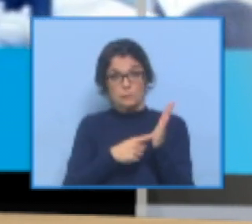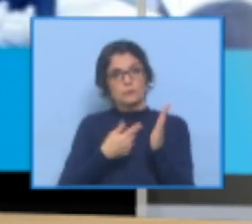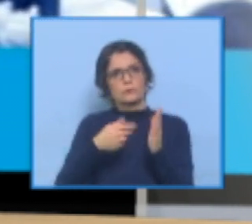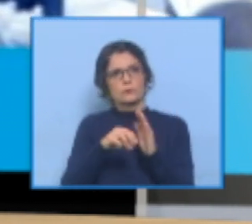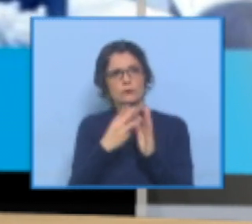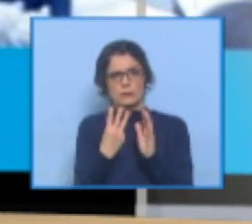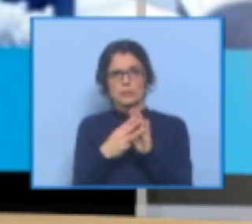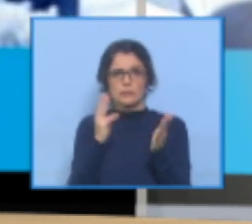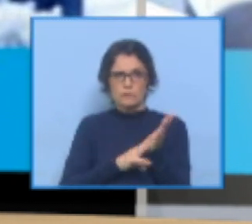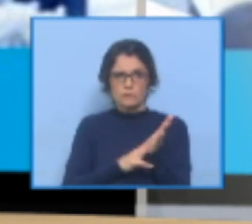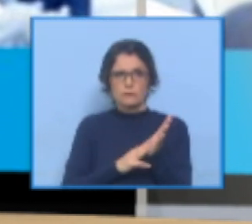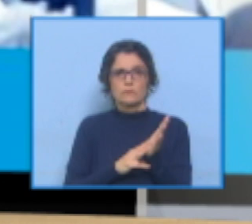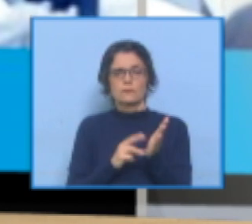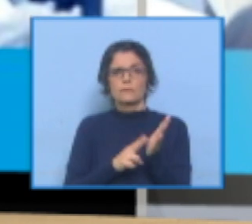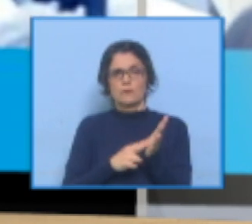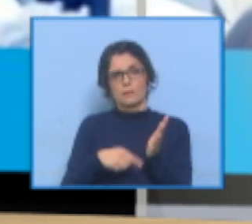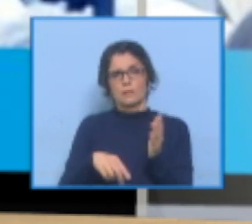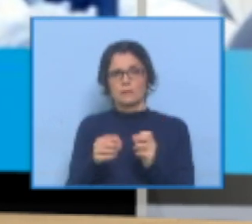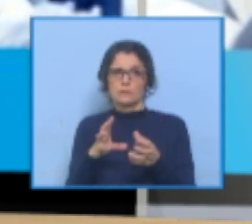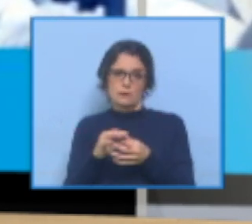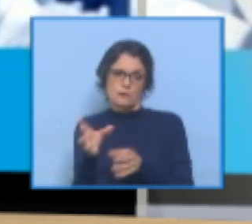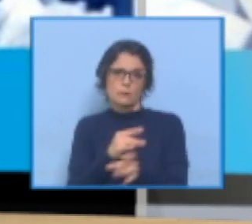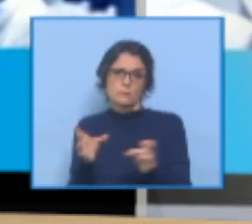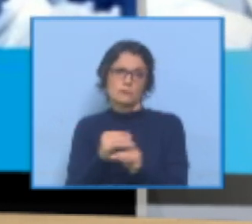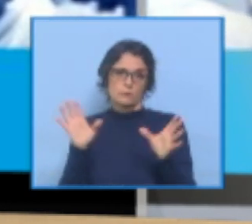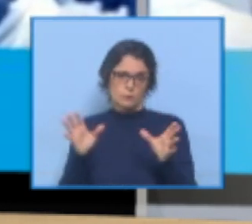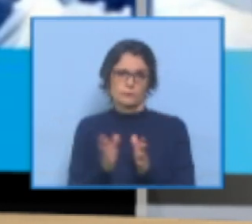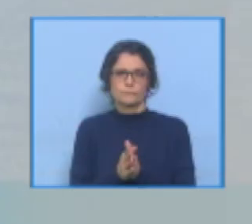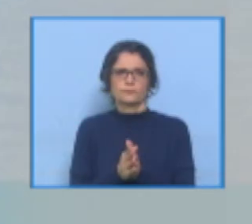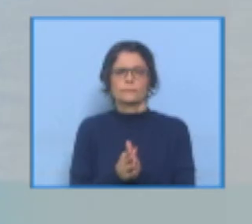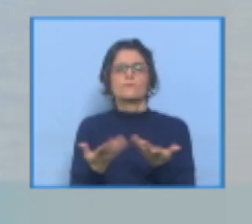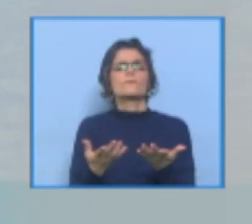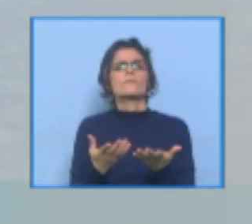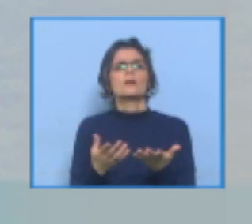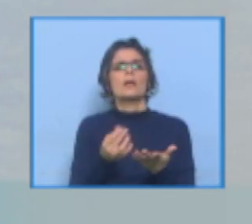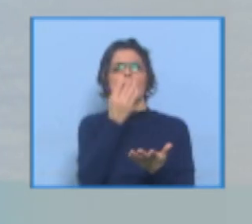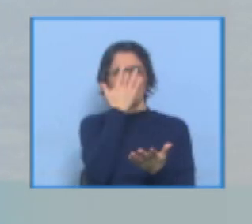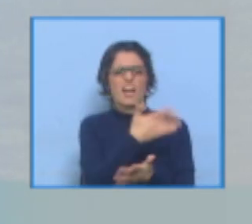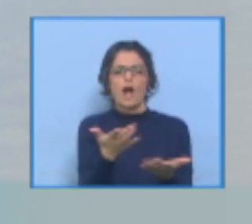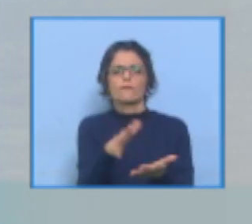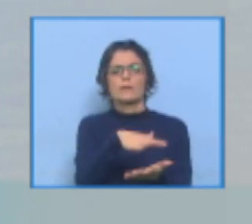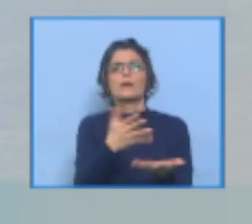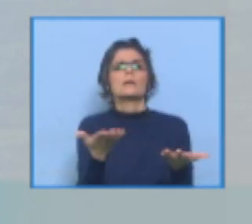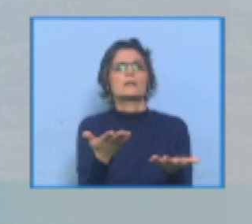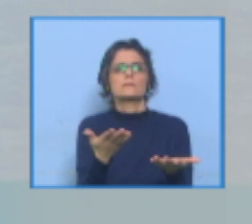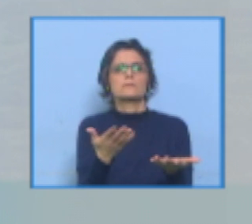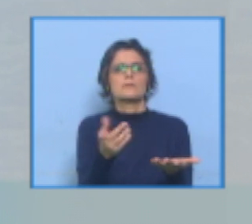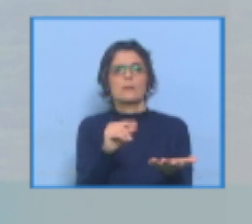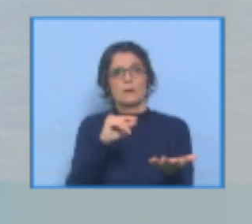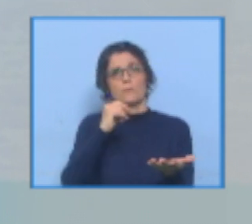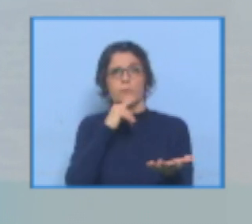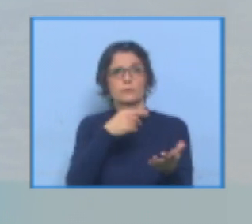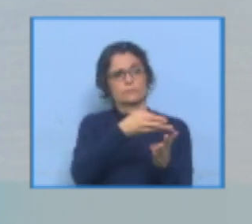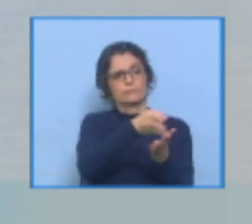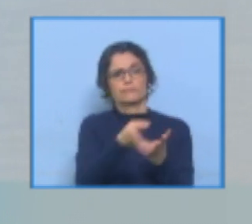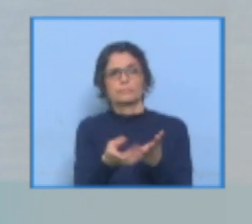importante, isto relativamente ao continente europeu. E do continente africano poderíamos falar de muitos aspectos, mas pedia que